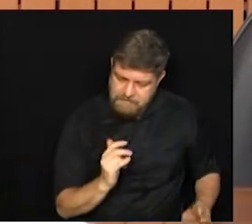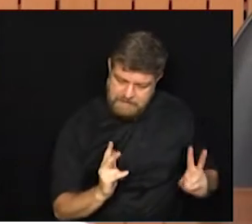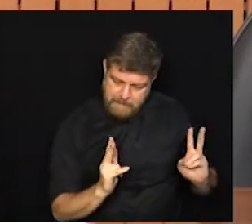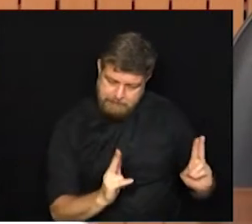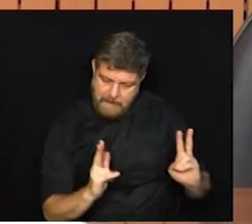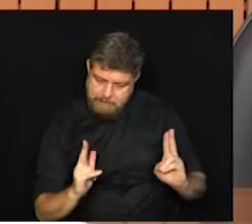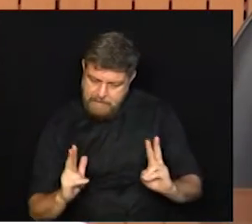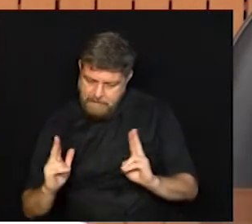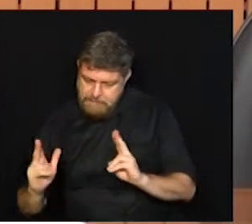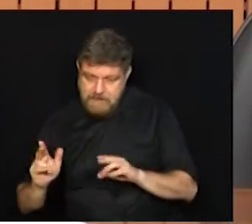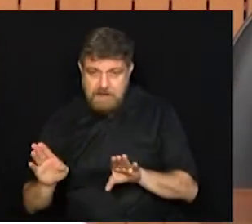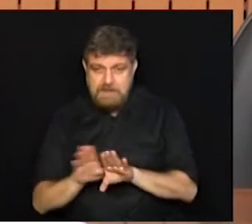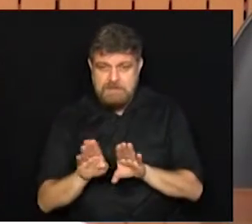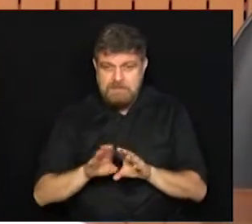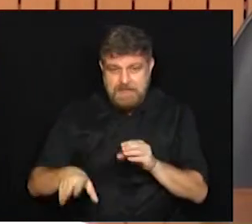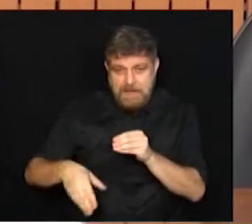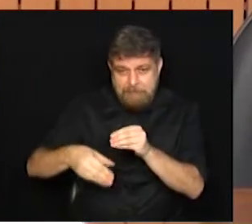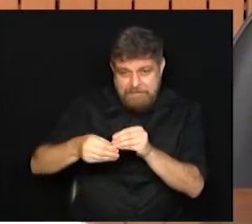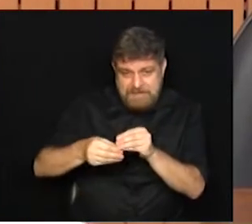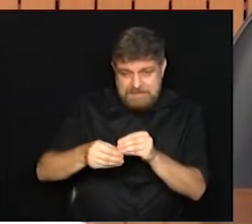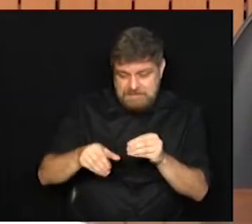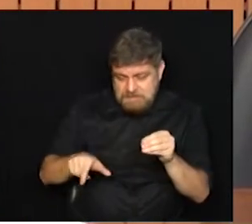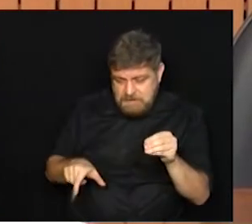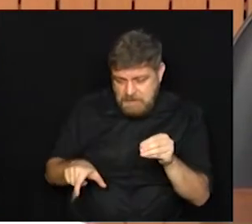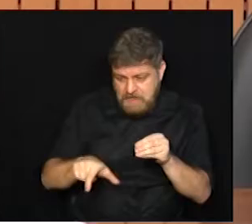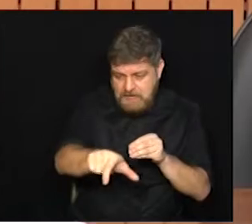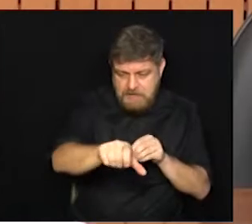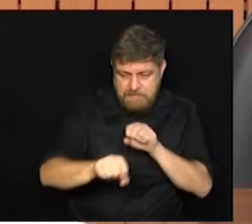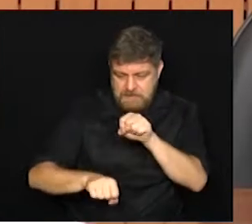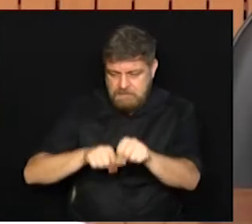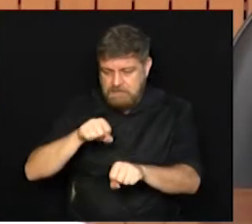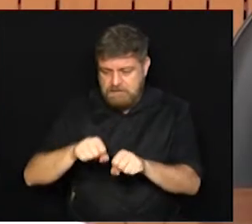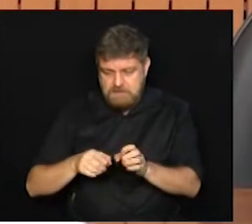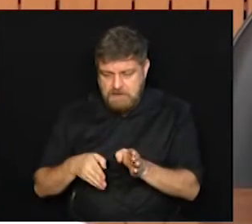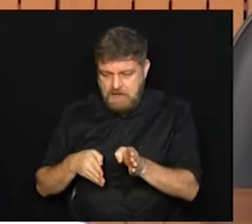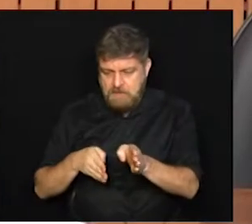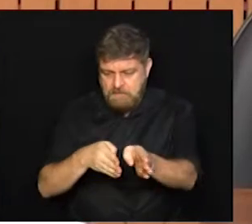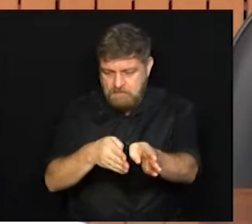integrar ciclovias ao BRT de forma complementar?